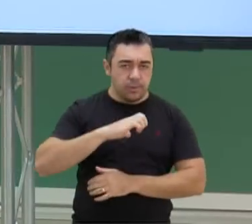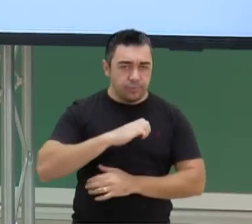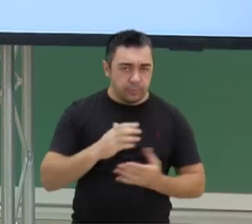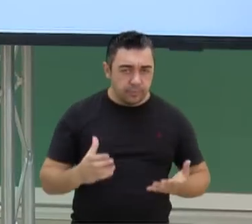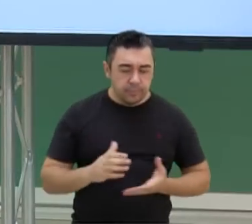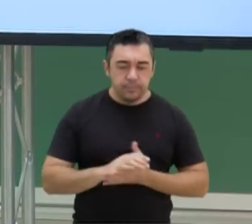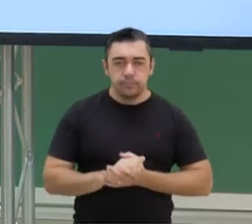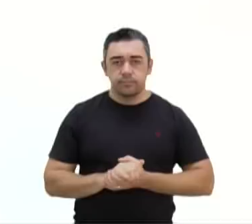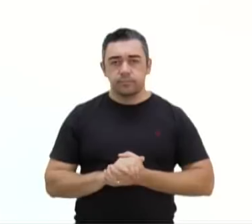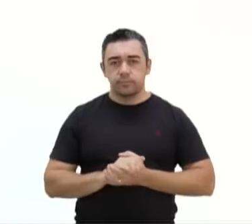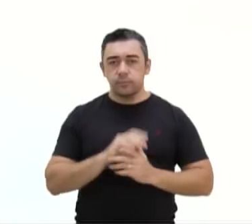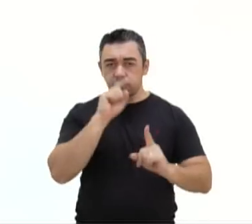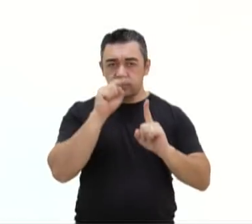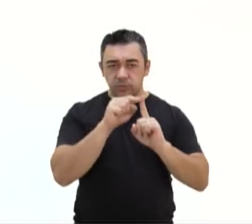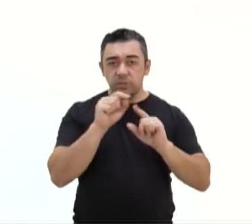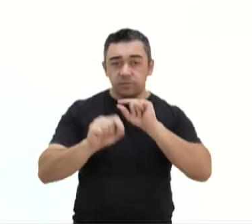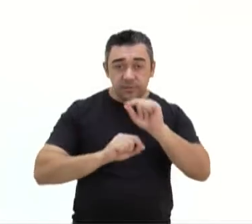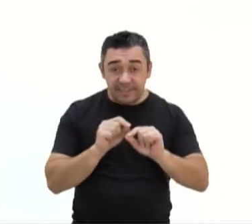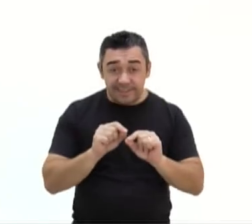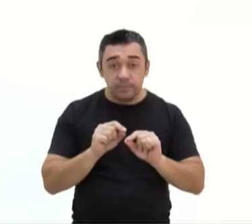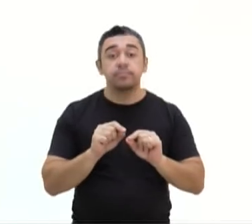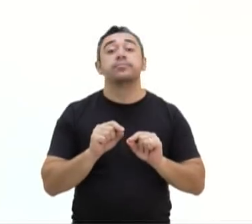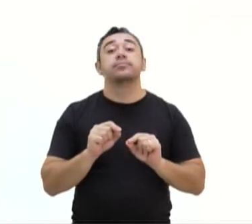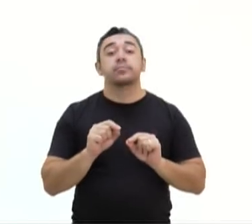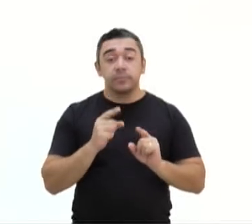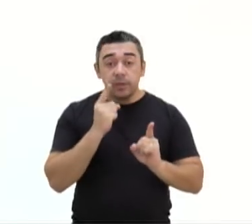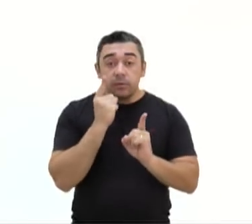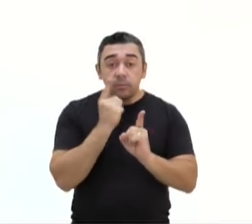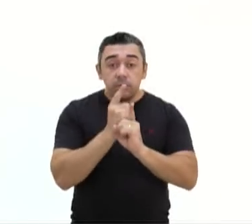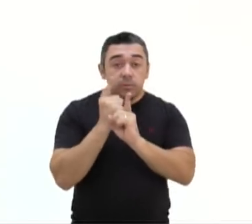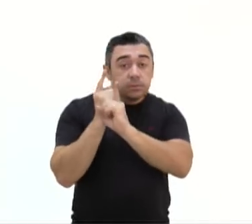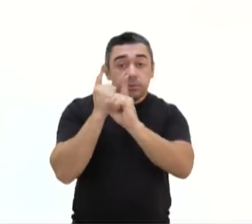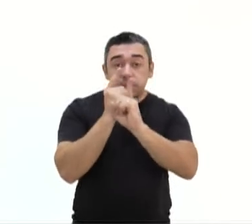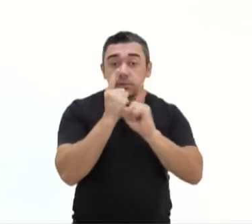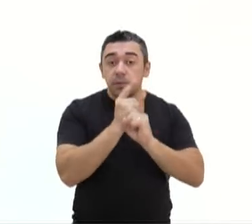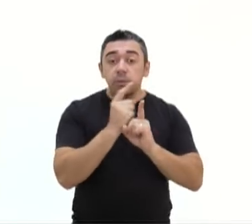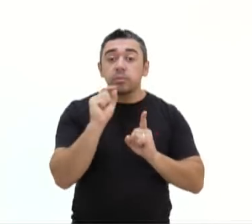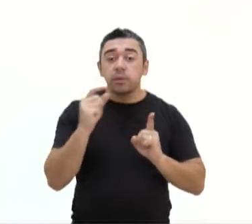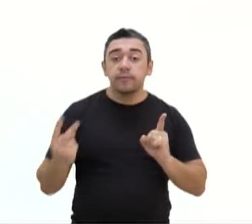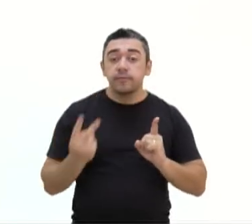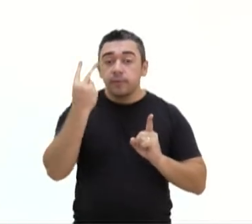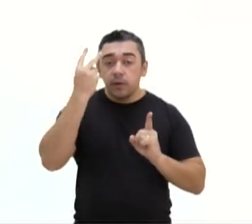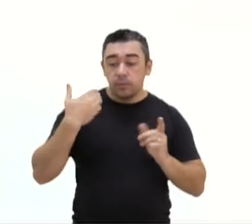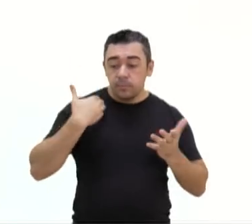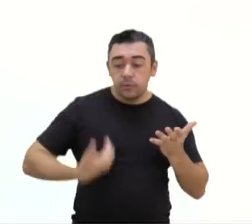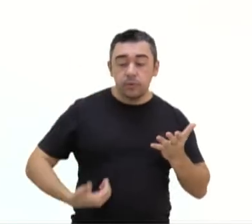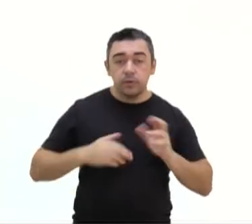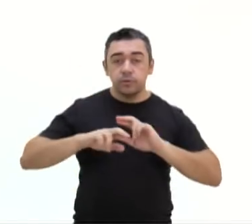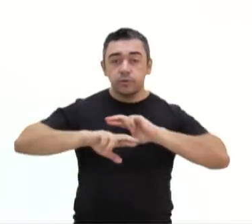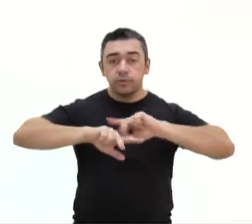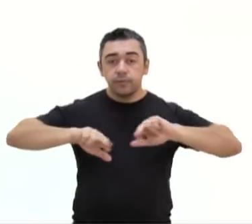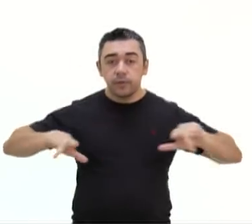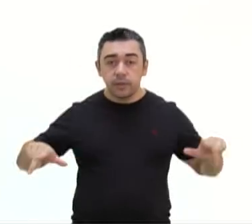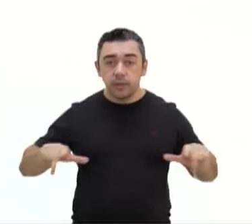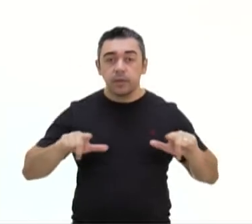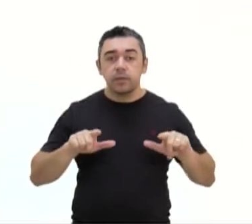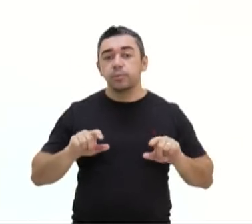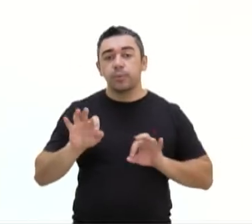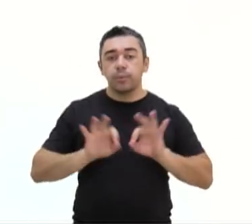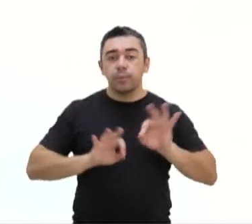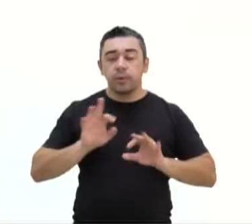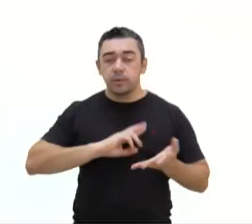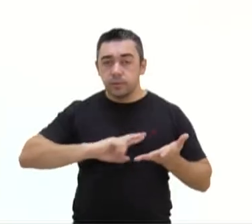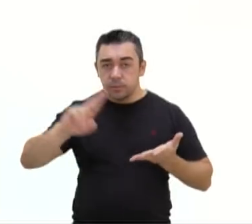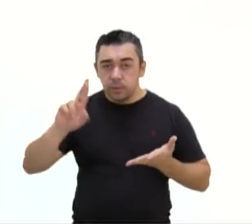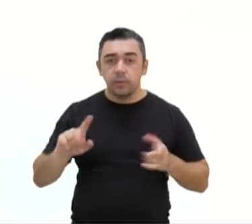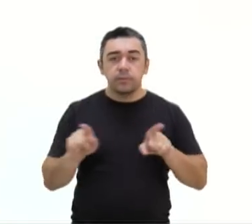objetivo dessa aula é identificar, então, esses princípios, esses valores morais nas diferentes organizações religiosas,